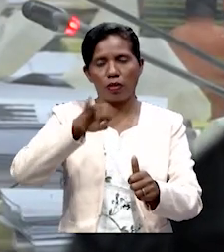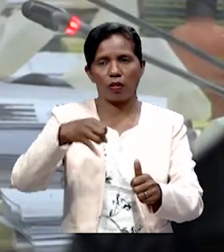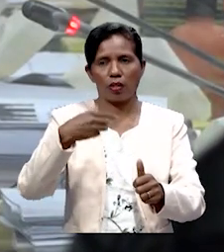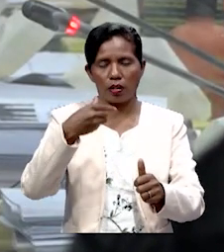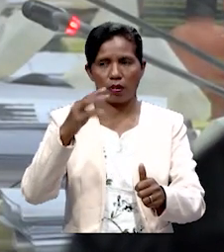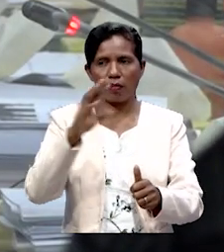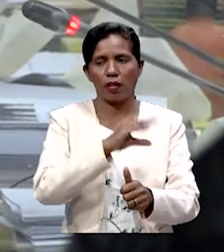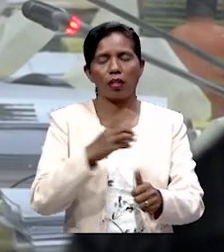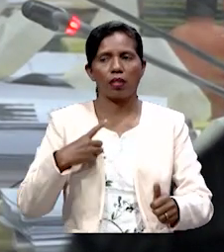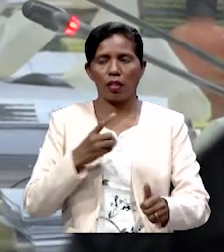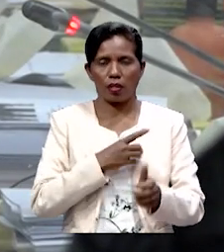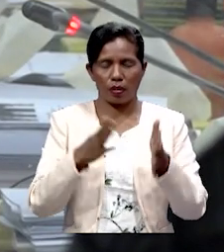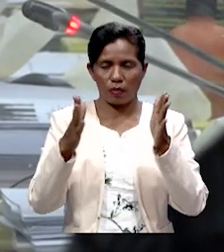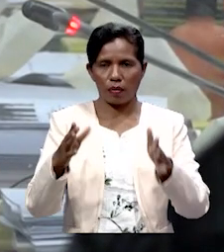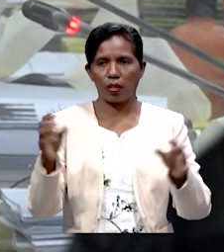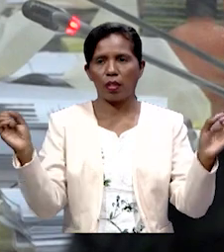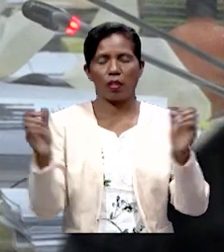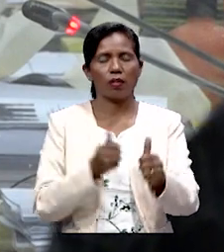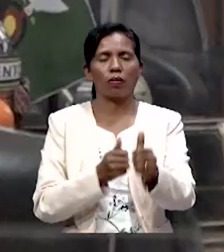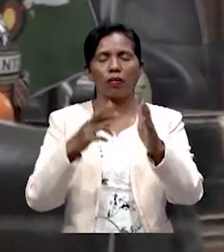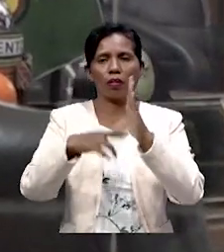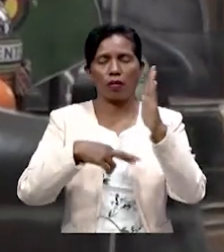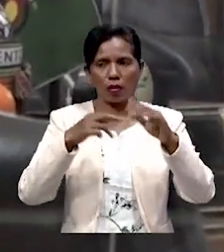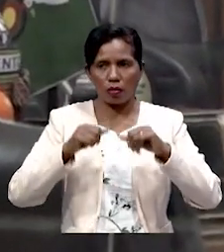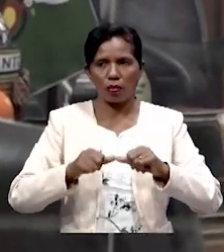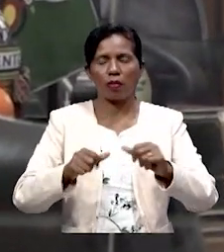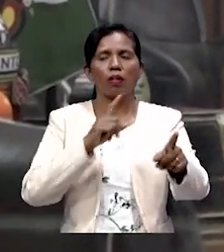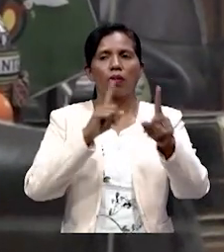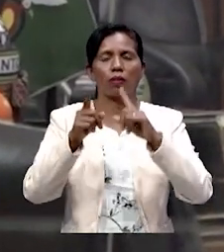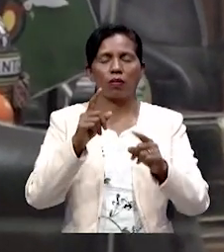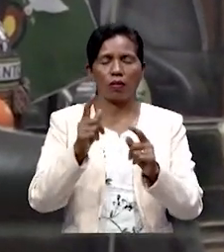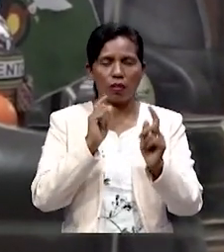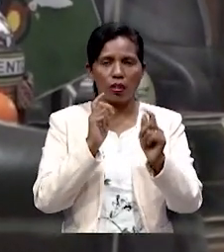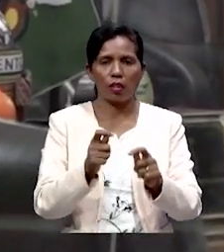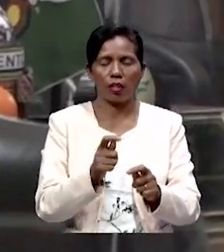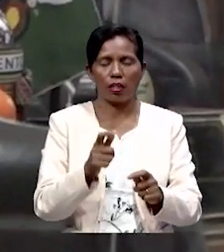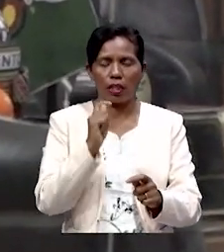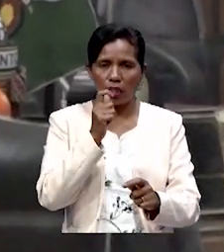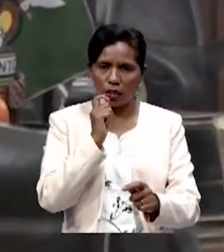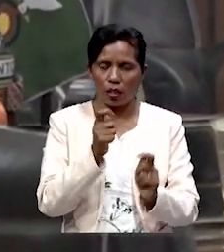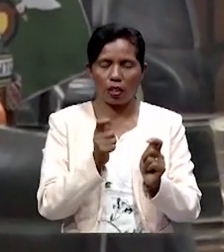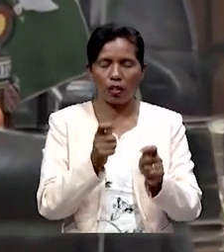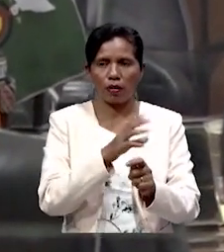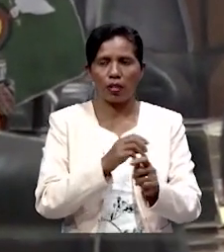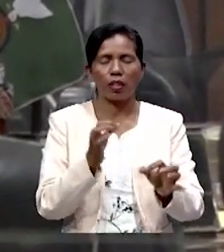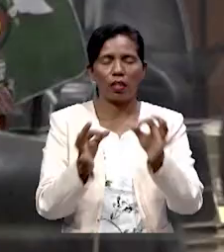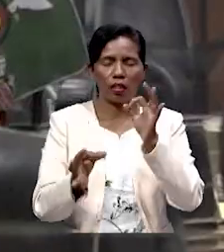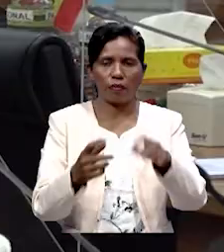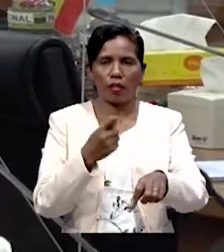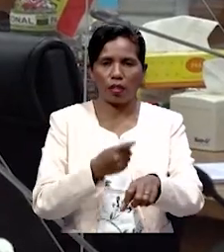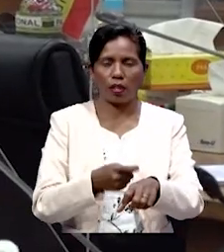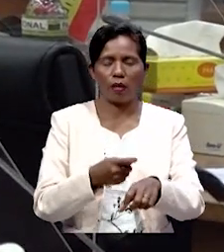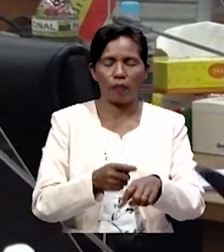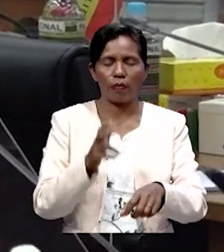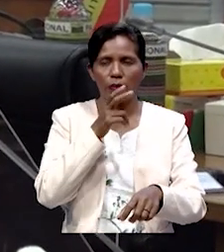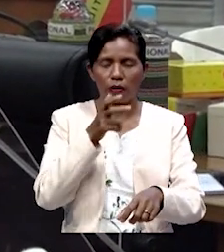né? Deputado Barak Makla cumpre ou de continuar a intervenção no liam teton, mas que é sessão português. Liam português